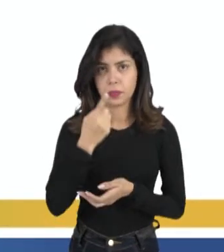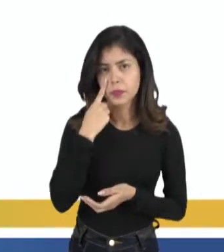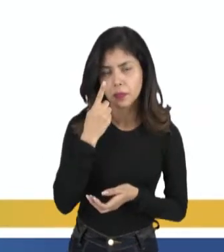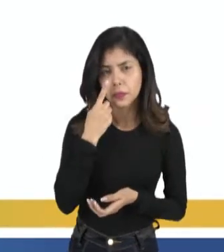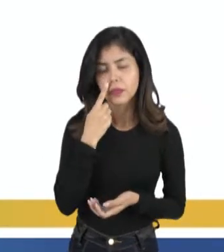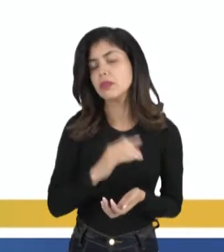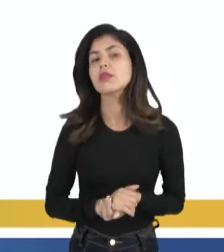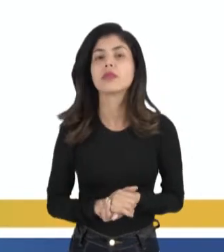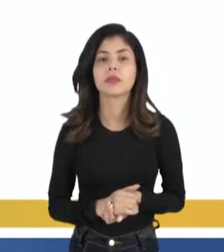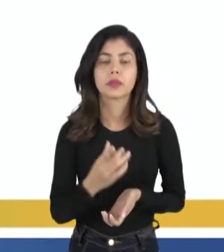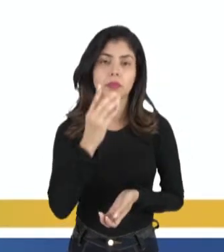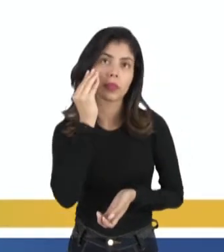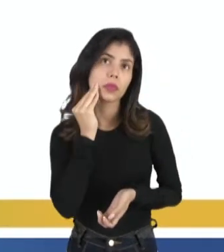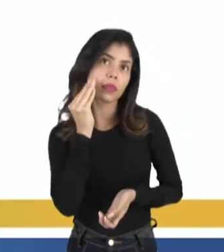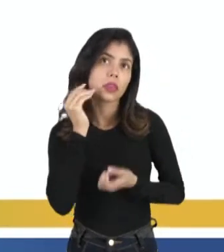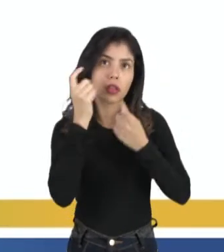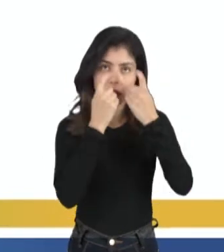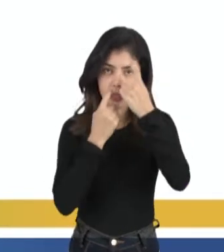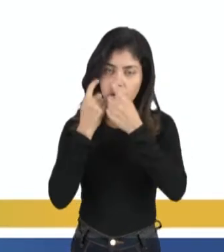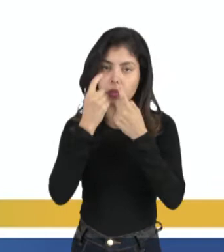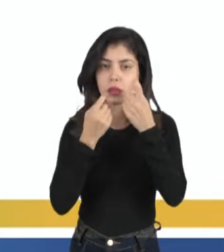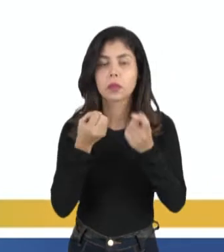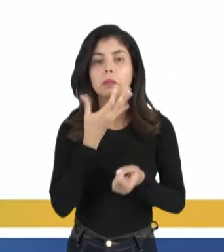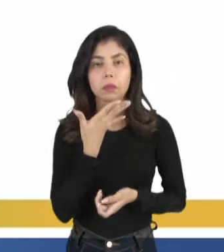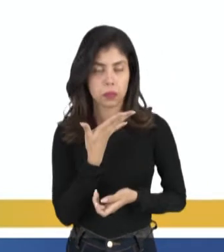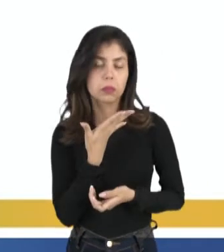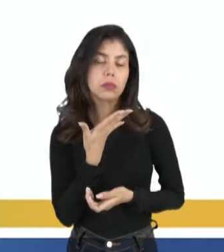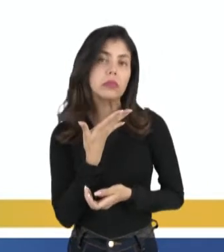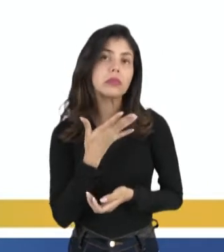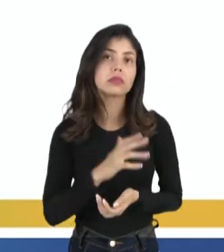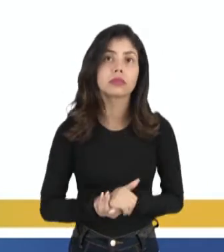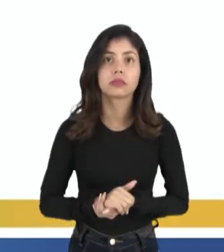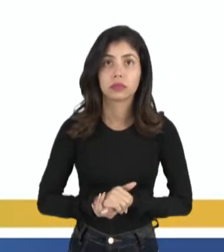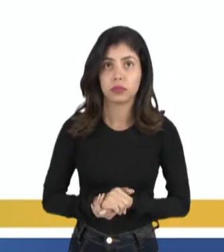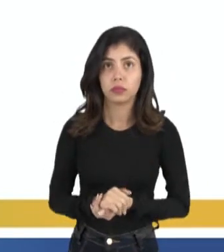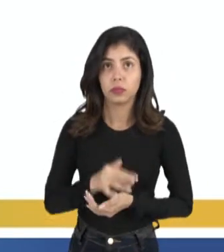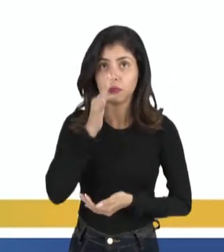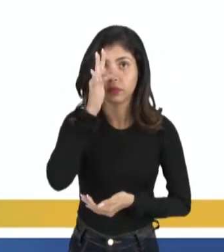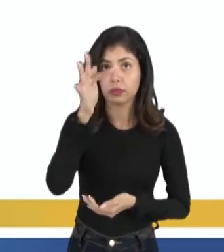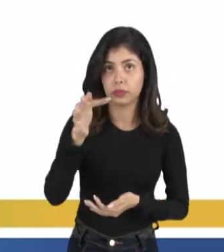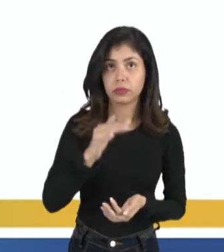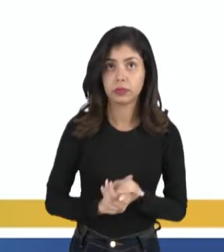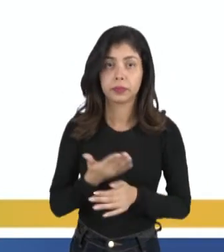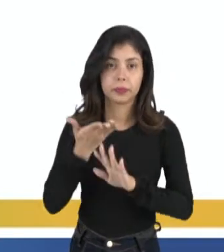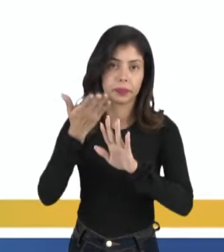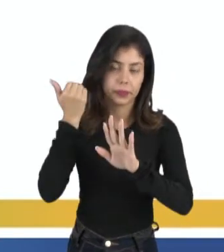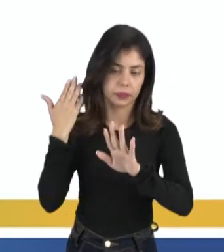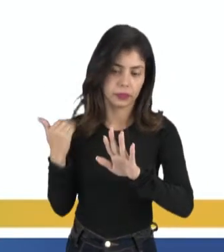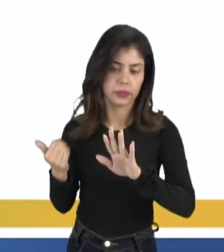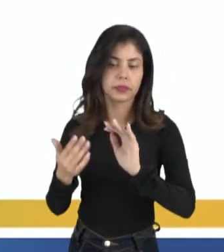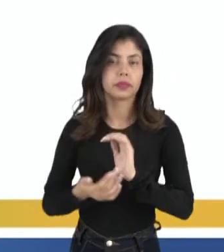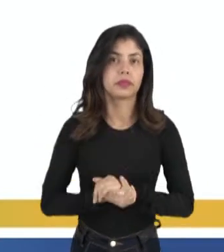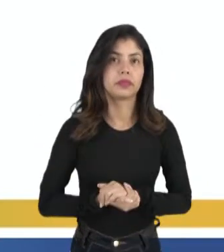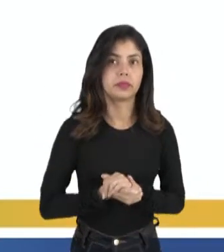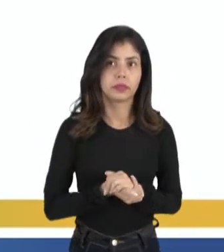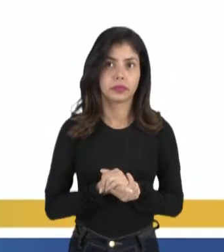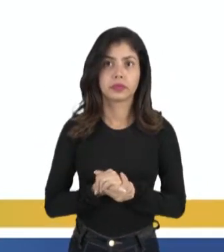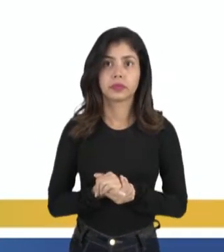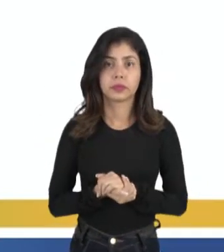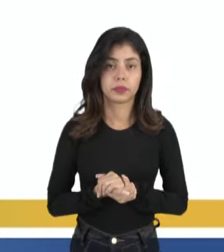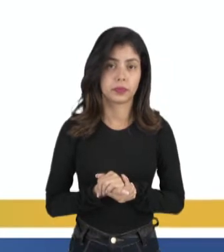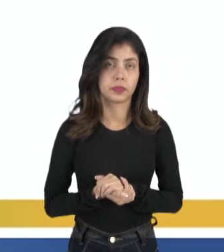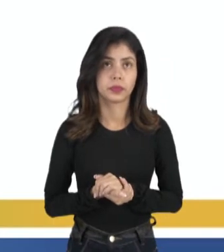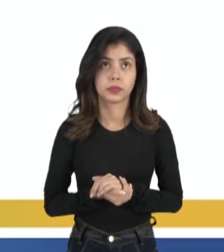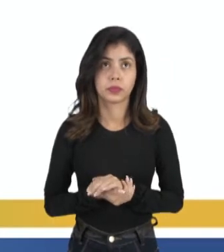vejamos aí que ele tentou se expressar bem de uma forma futurista para época né